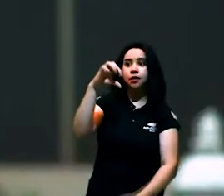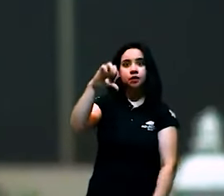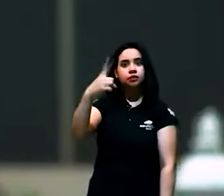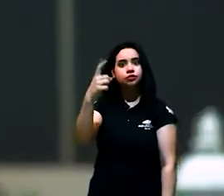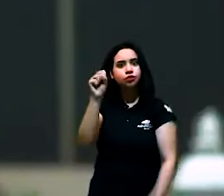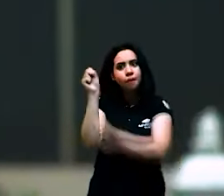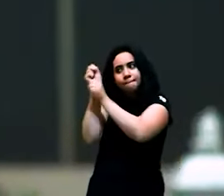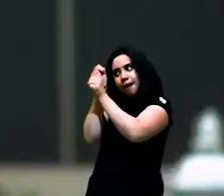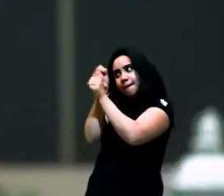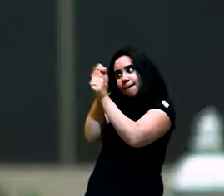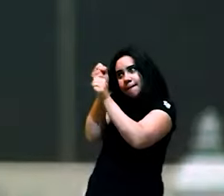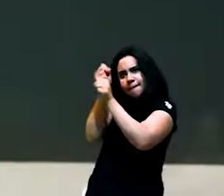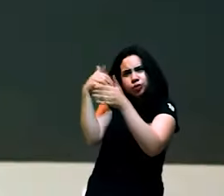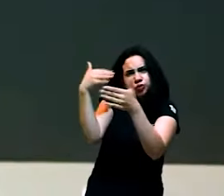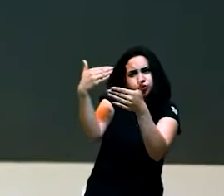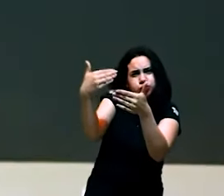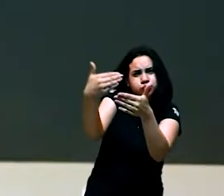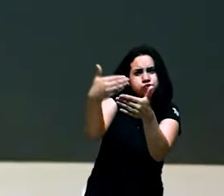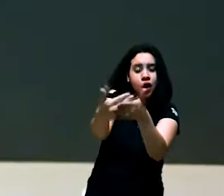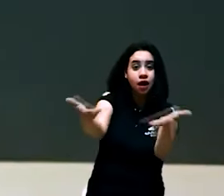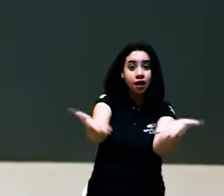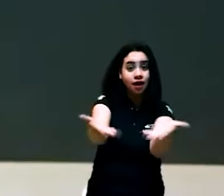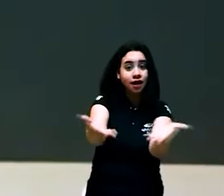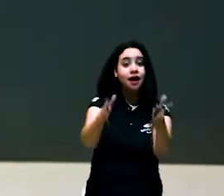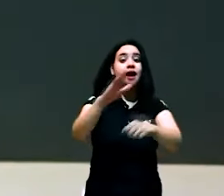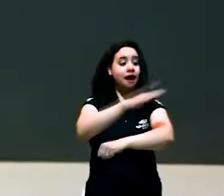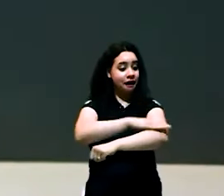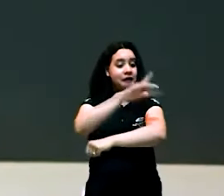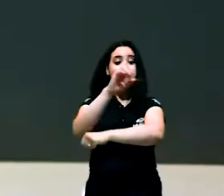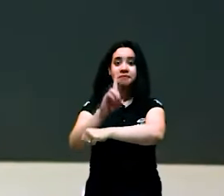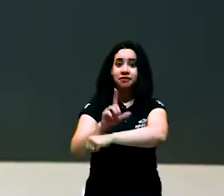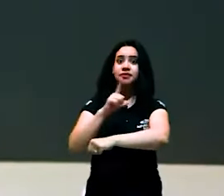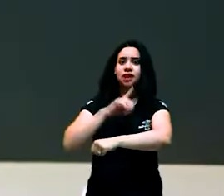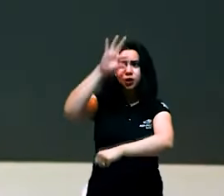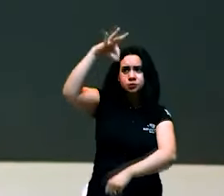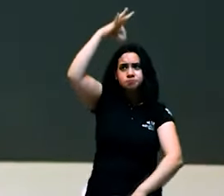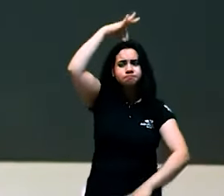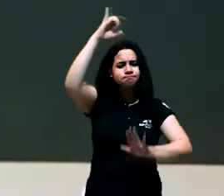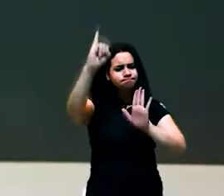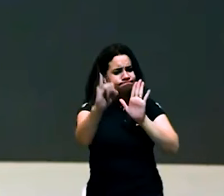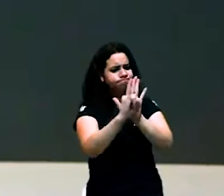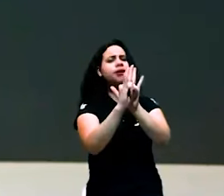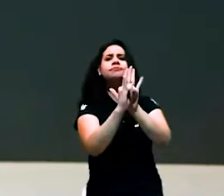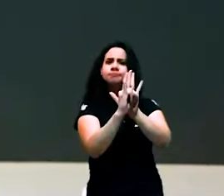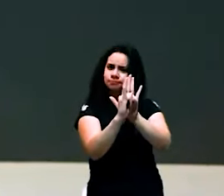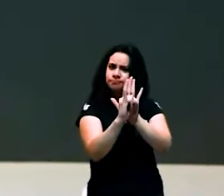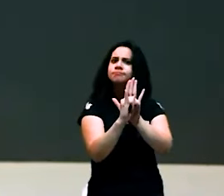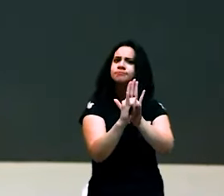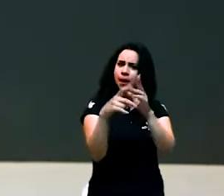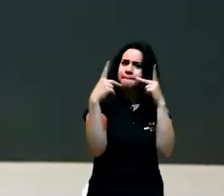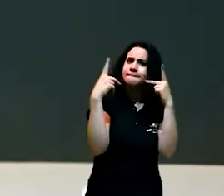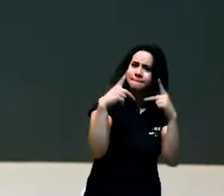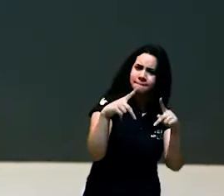na igreja Assembleia de Deus, e a Assembleia de Deus tem identidade com o Espírito Santo, com os dons, com as pessoas, com a palavra e